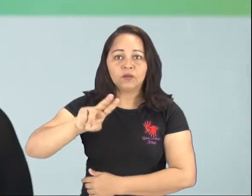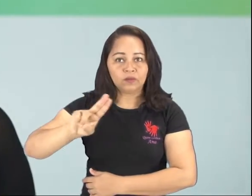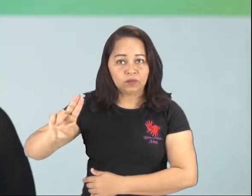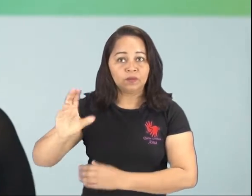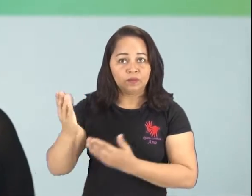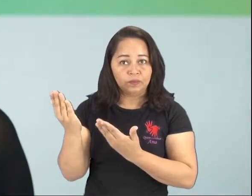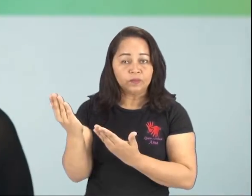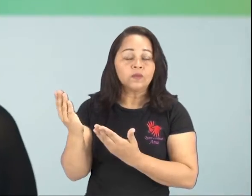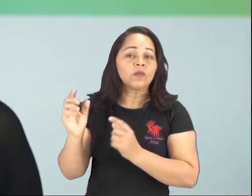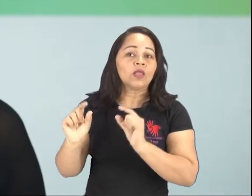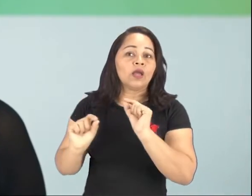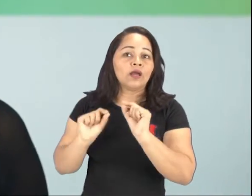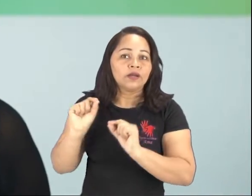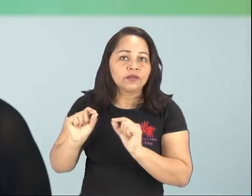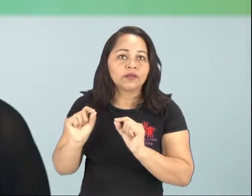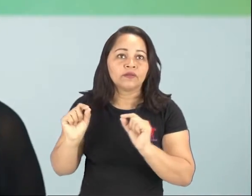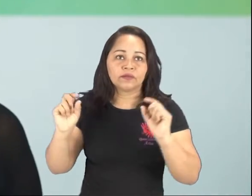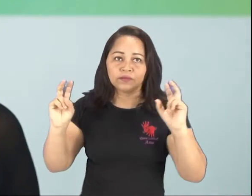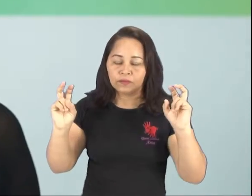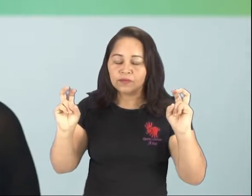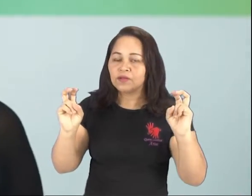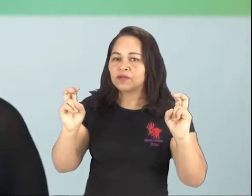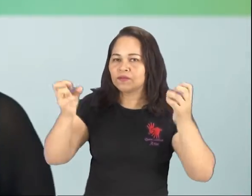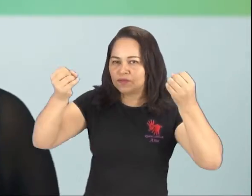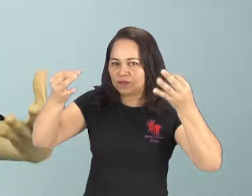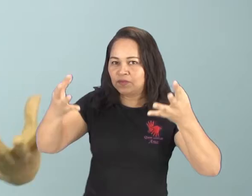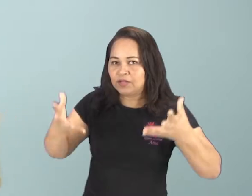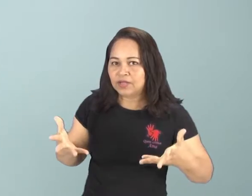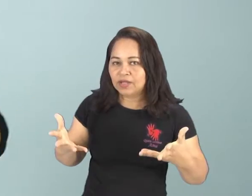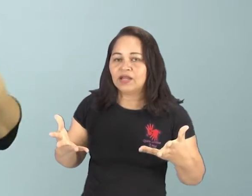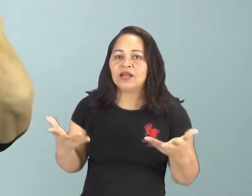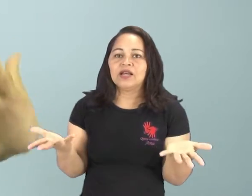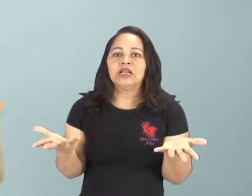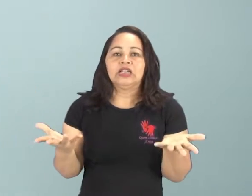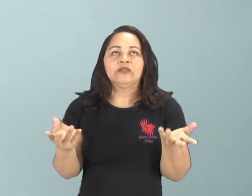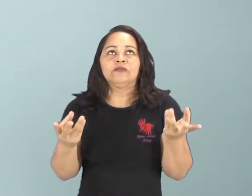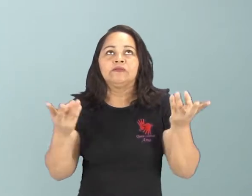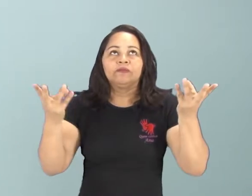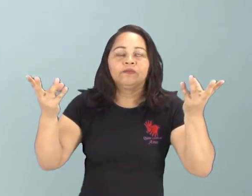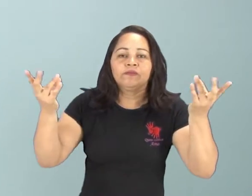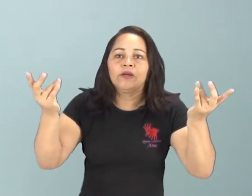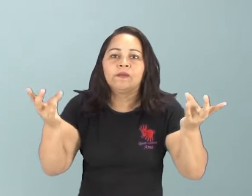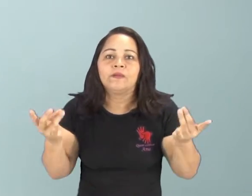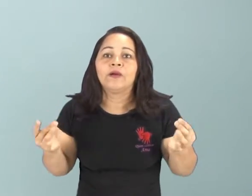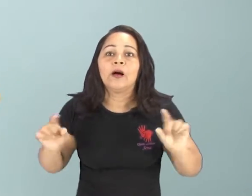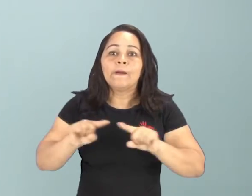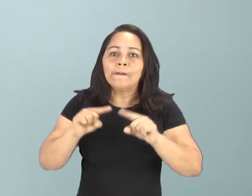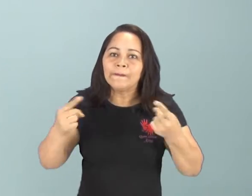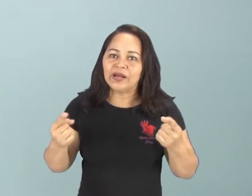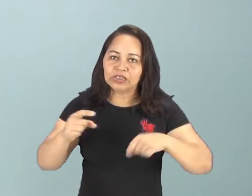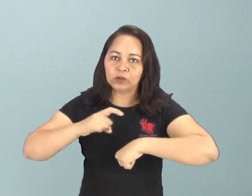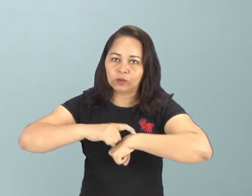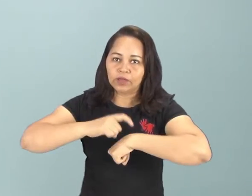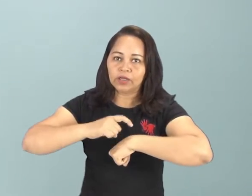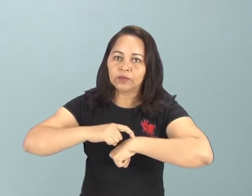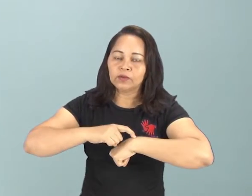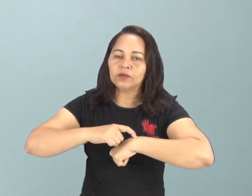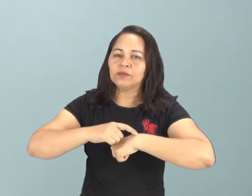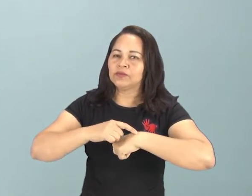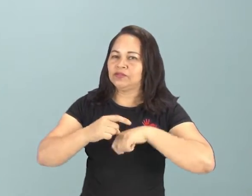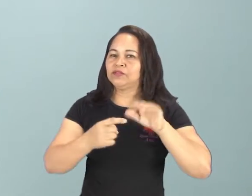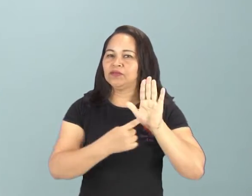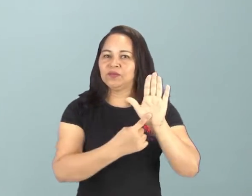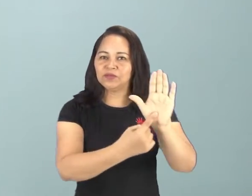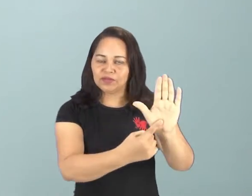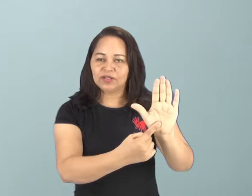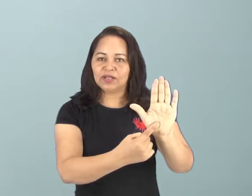seus fãs também, Então vamos falar um pouquinho sobre ele, não podemos falar tanto assim, devido ao nosso tempo.